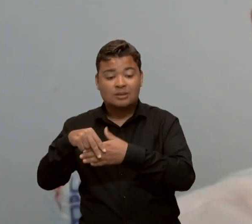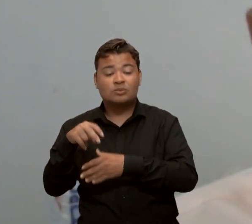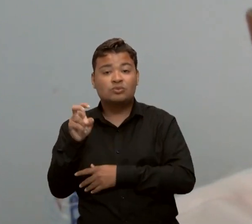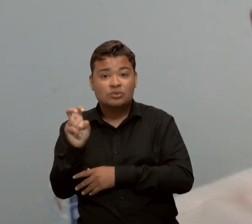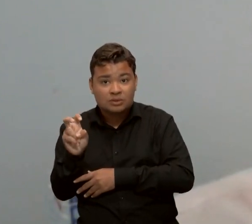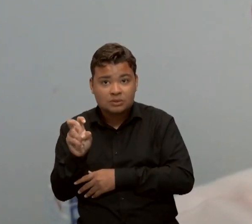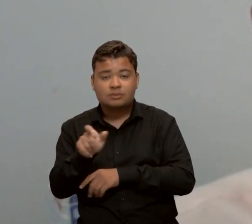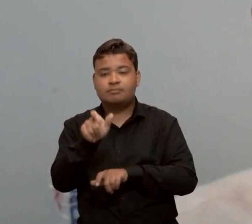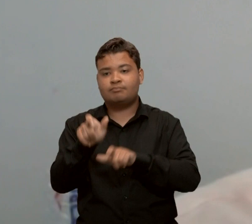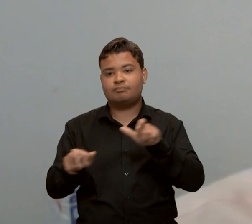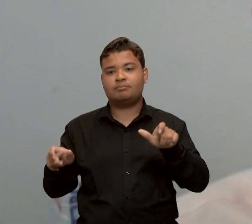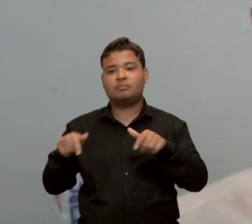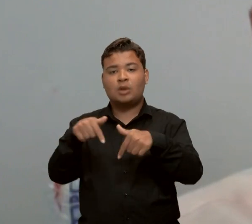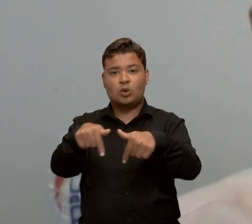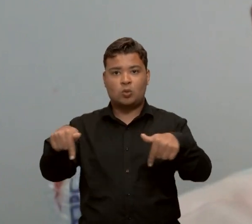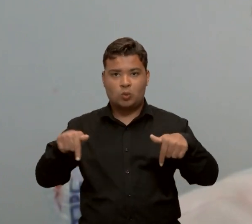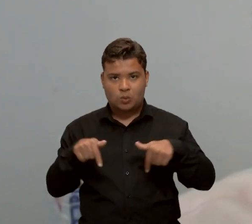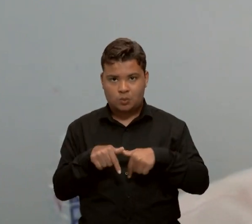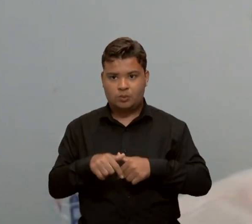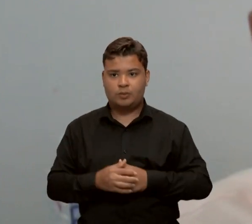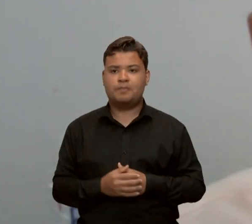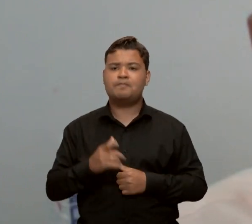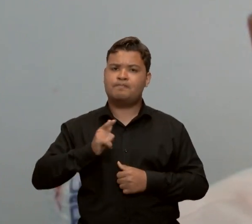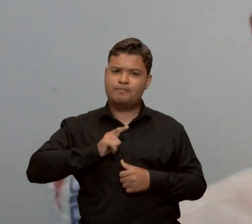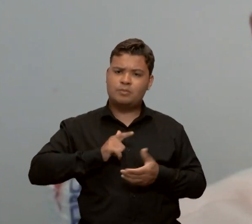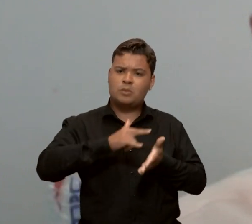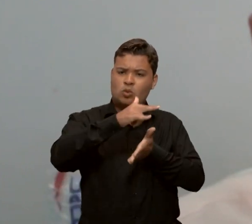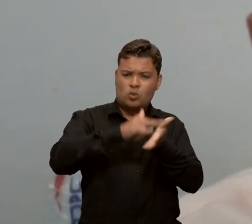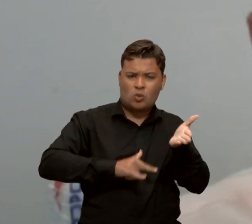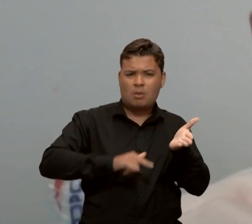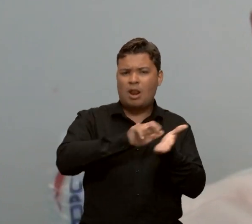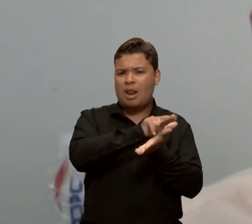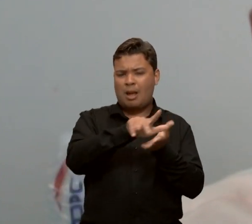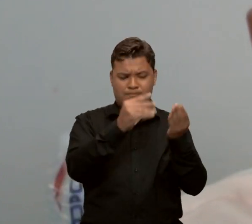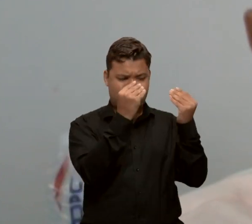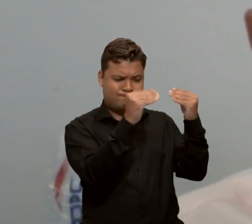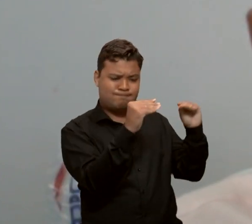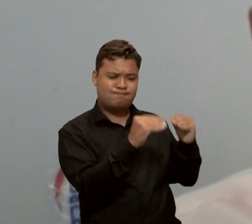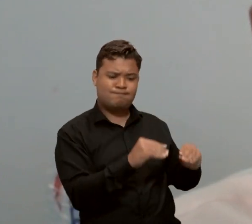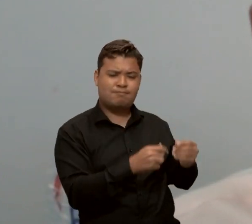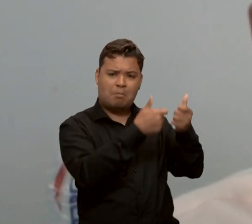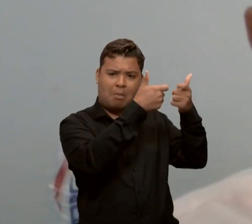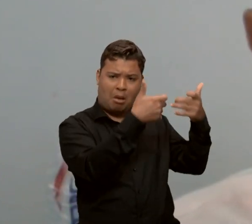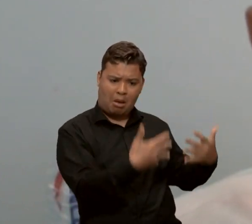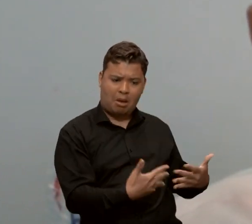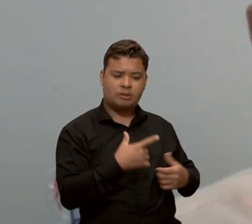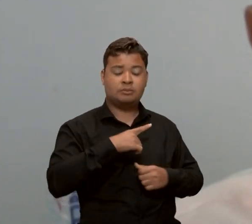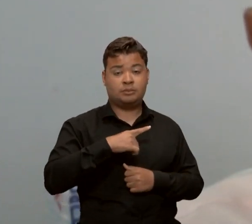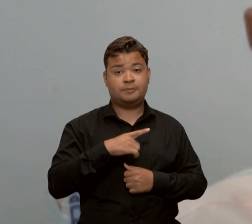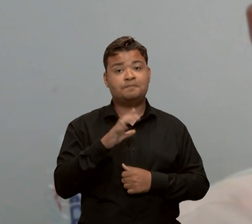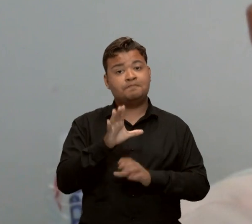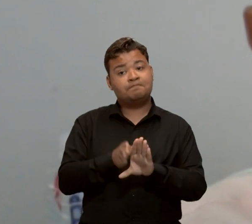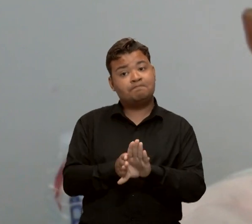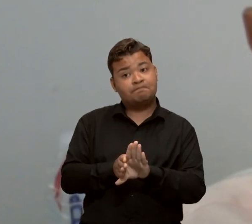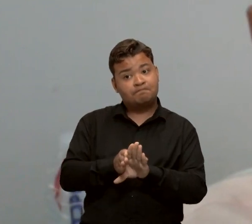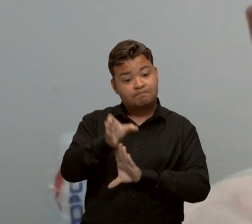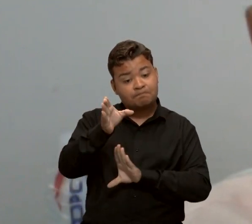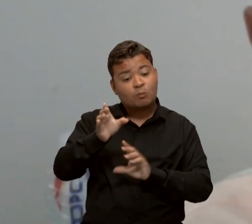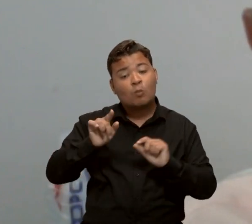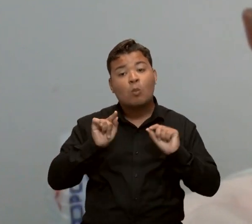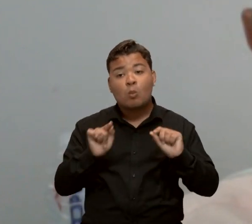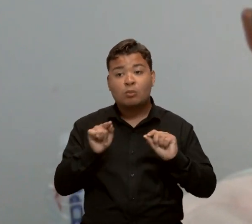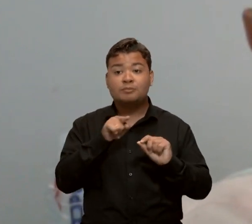Então, toda a documentação está lá. O que se recomenda é que o candidato leia atentamente